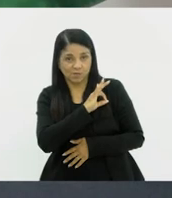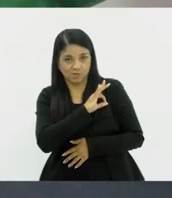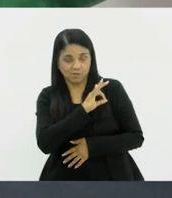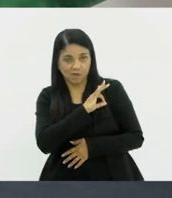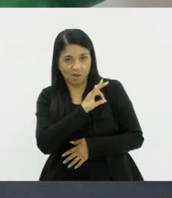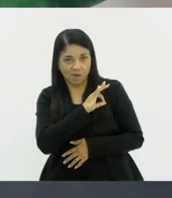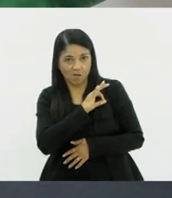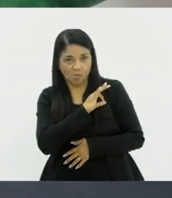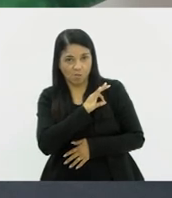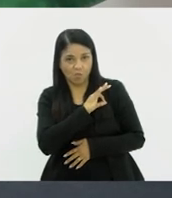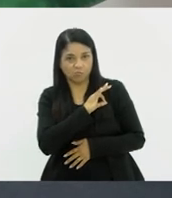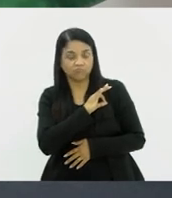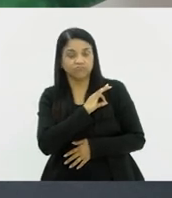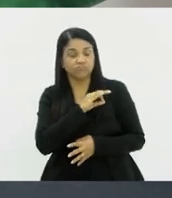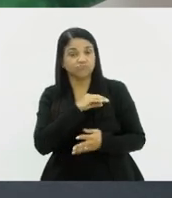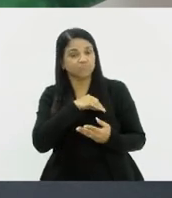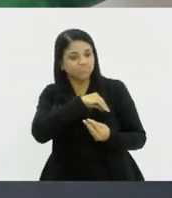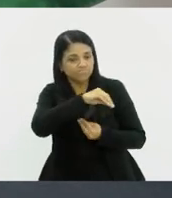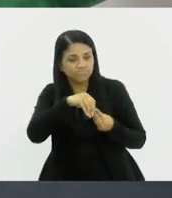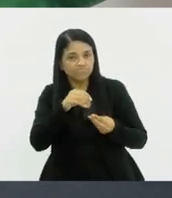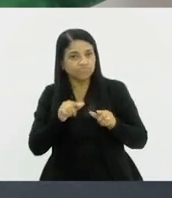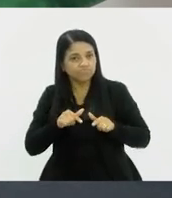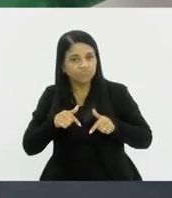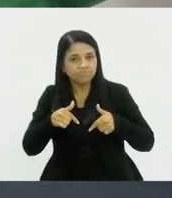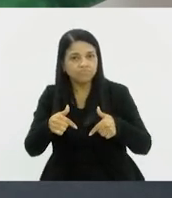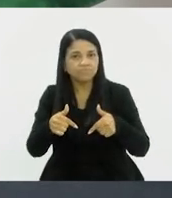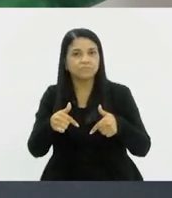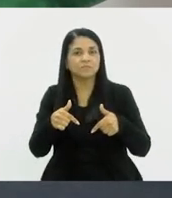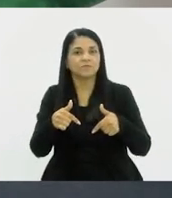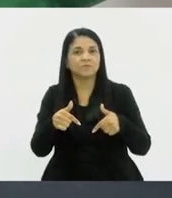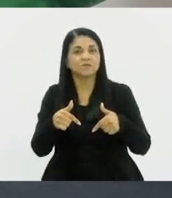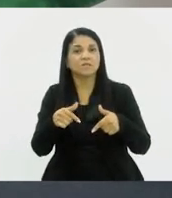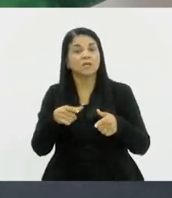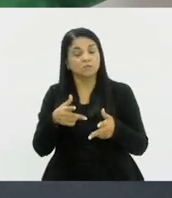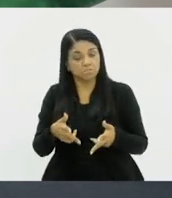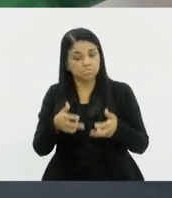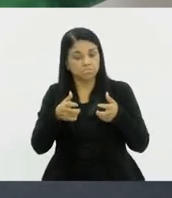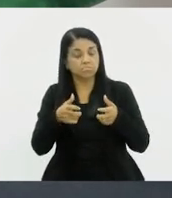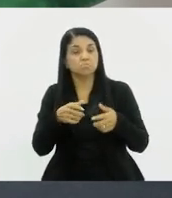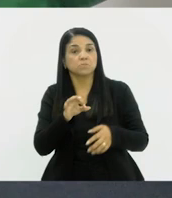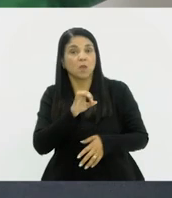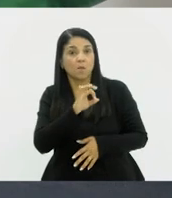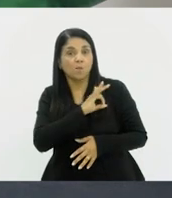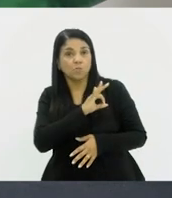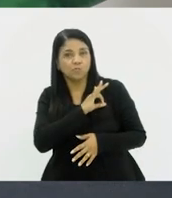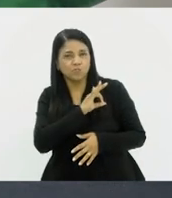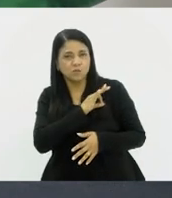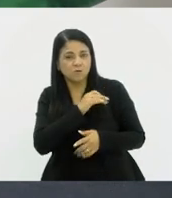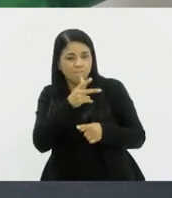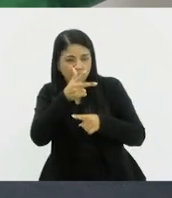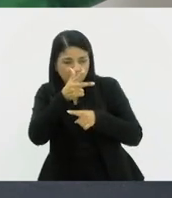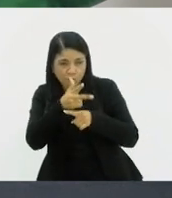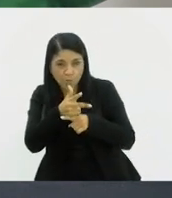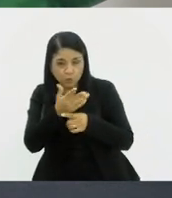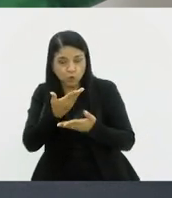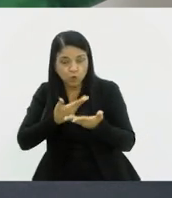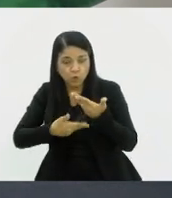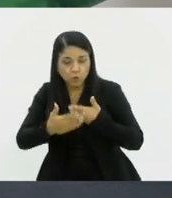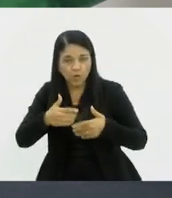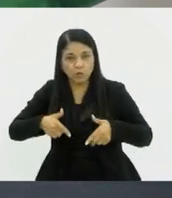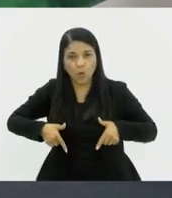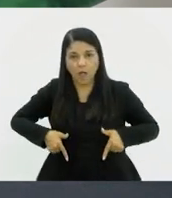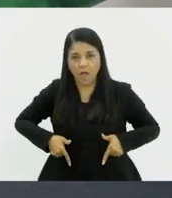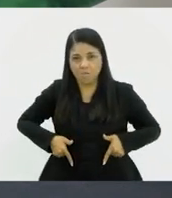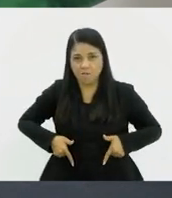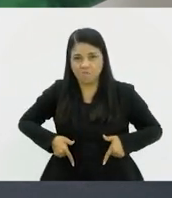né numa operação a gente viu casos aqui até de policiais manipulando e foram filmados trocando arma e que